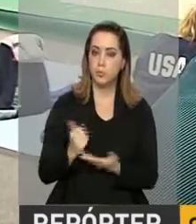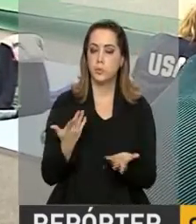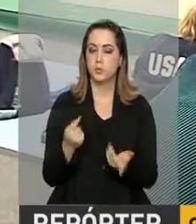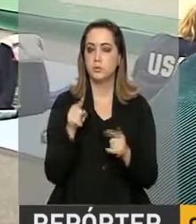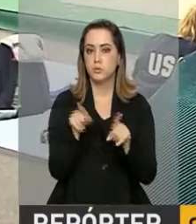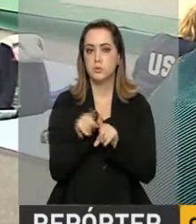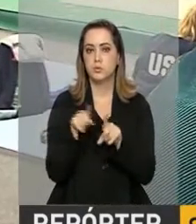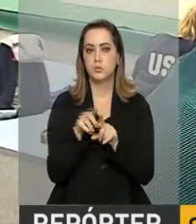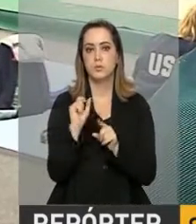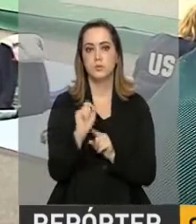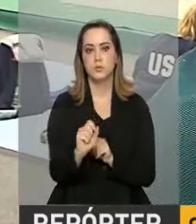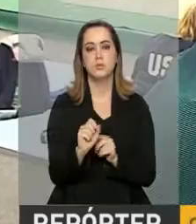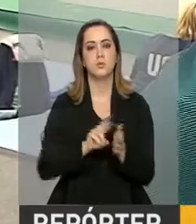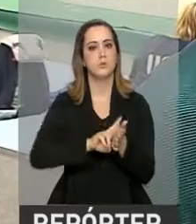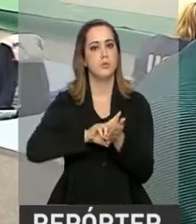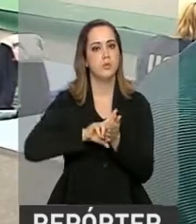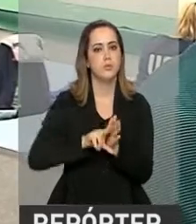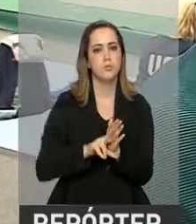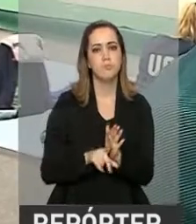me ajudou muitas das vezes